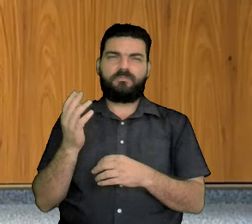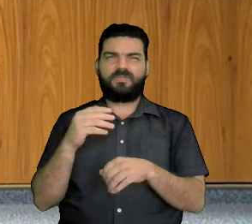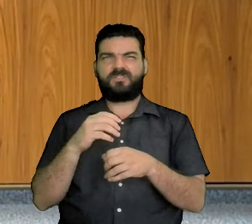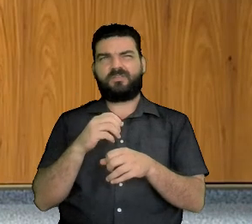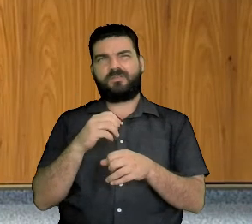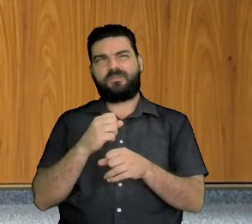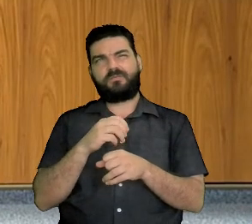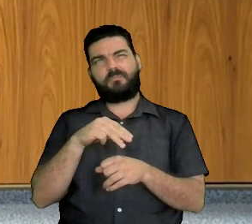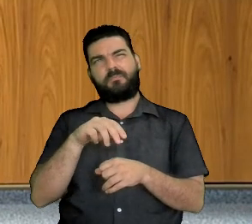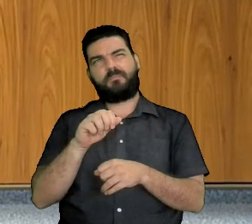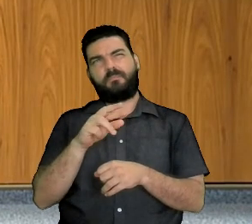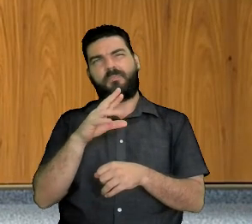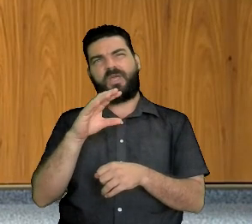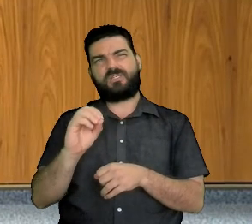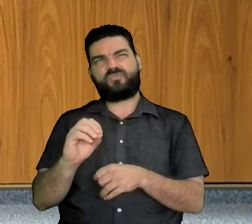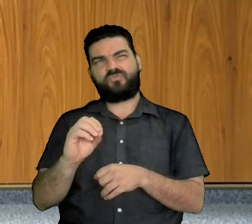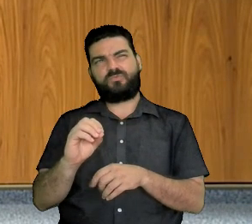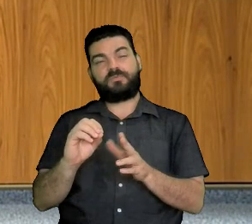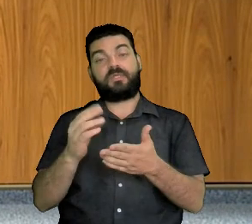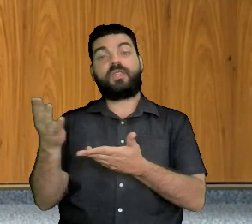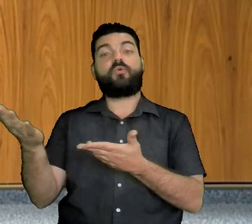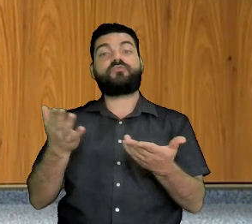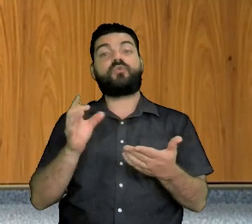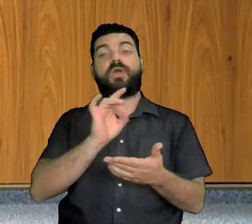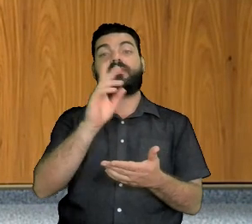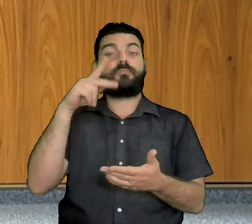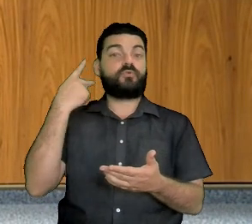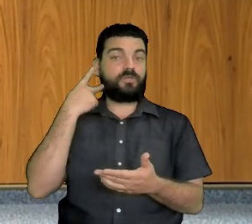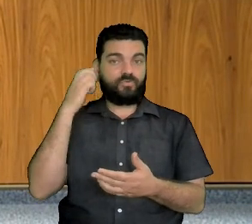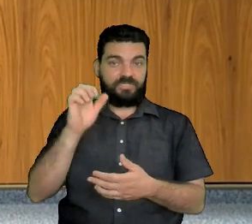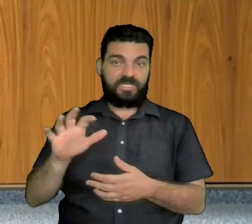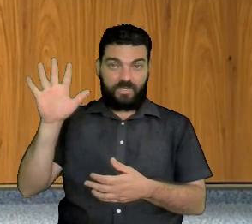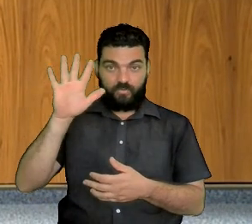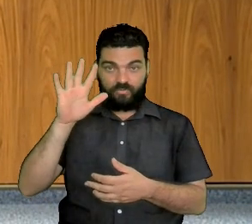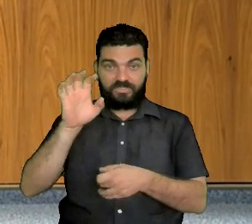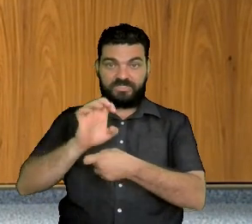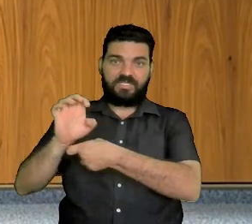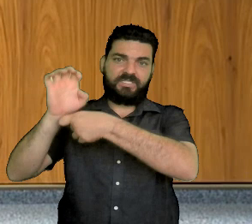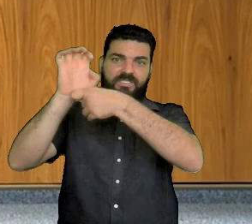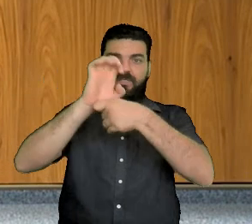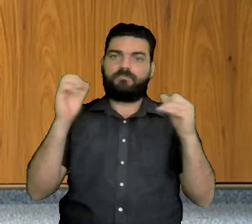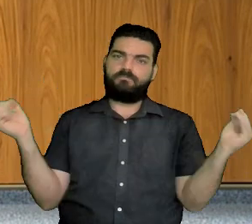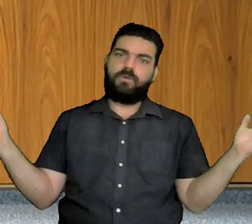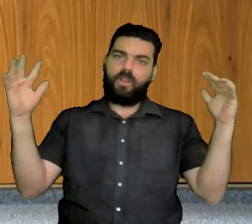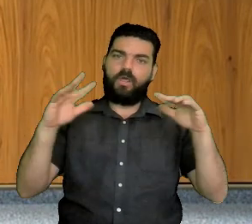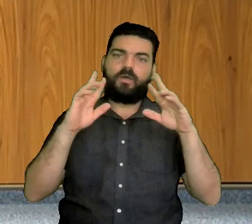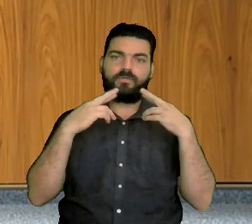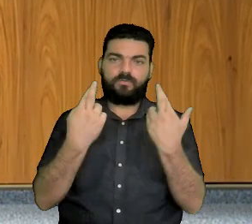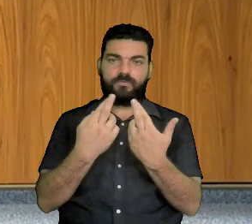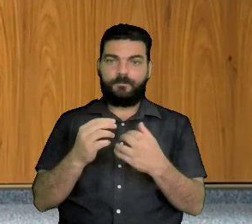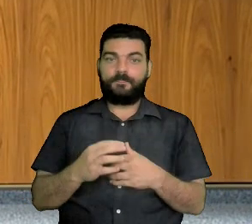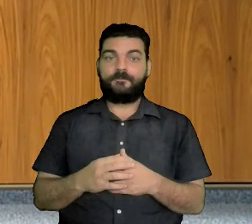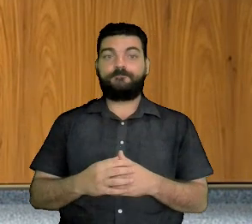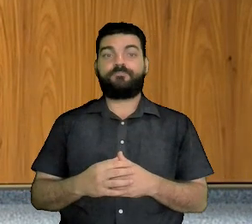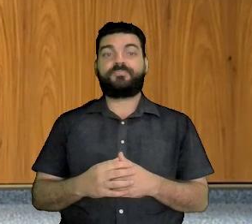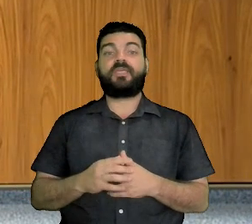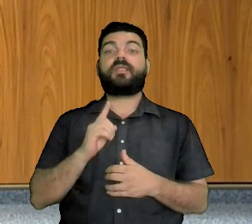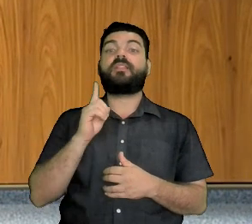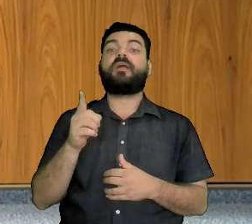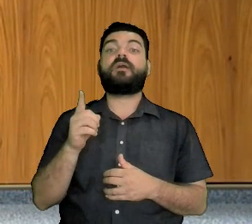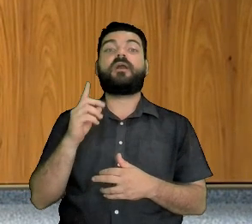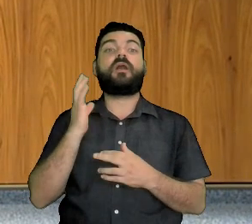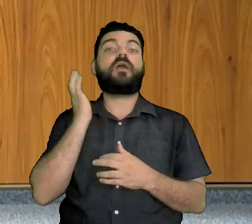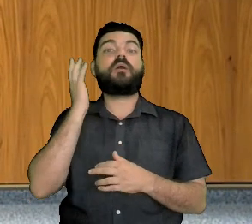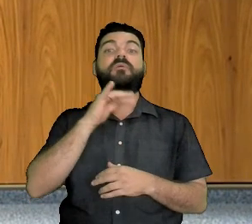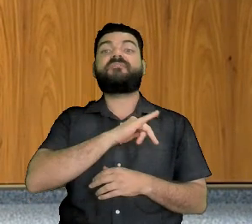março, em que ela convidou todos os procuradores gerais dos estados para uma reunião. E, nessa reunião, ela chamou todos